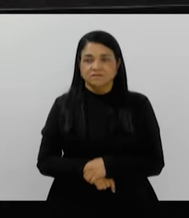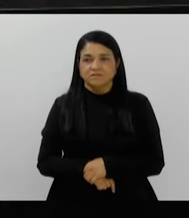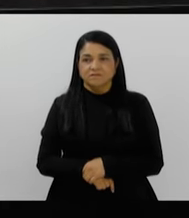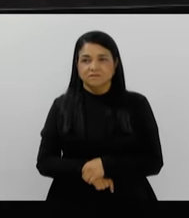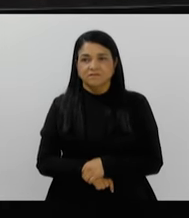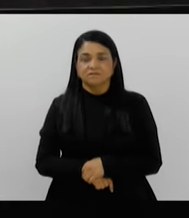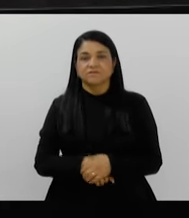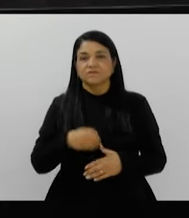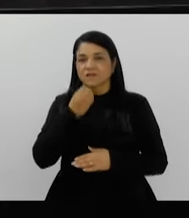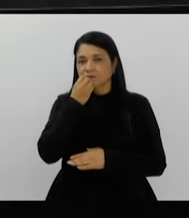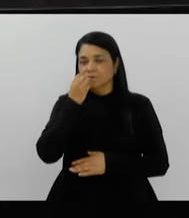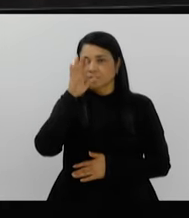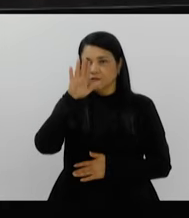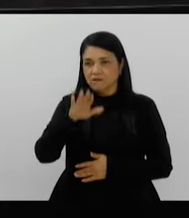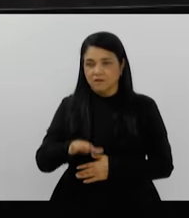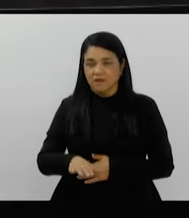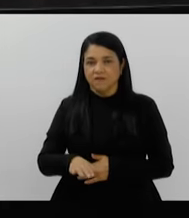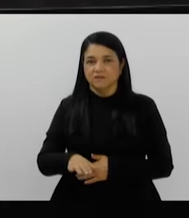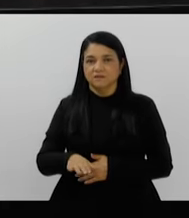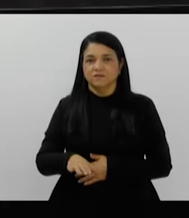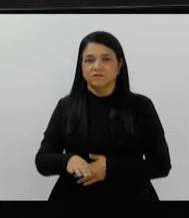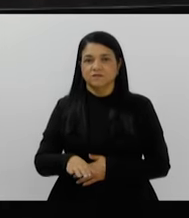Boa tarde, excelentíssima